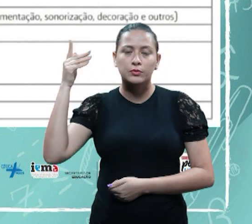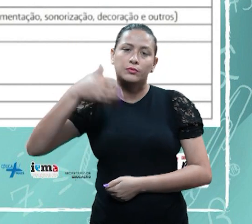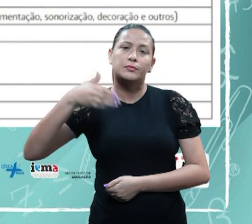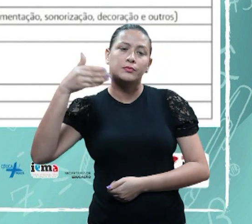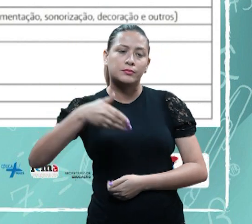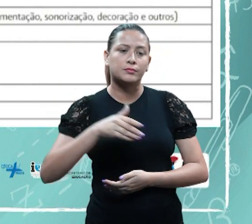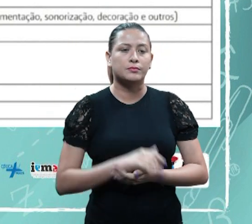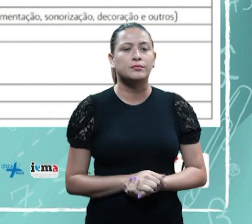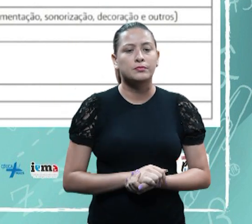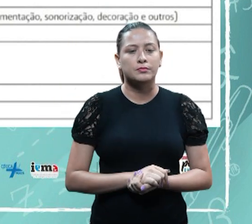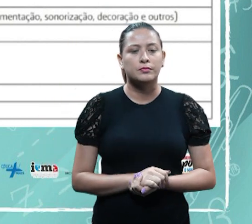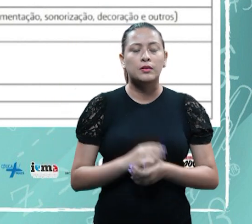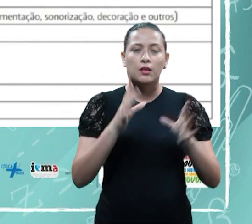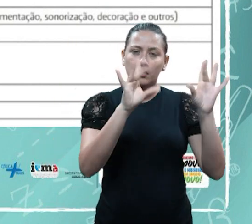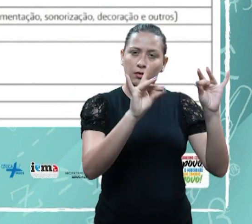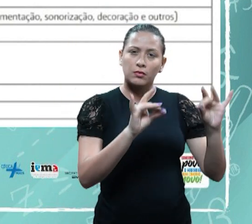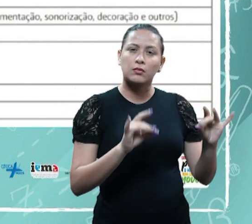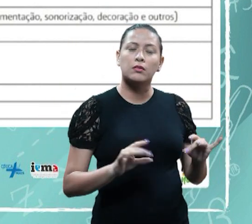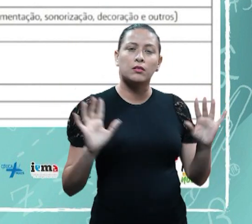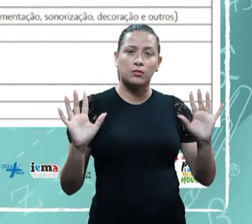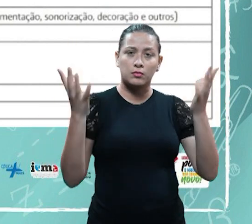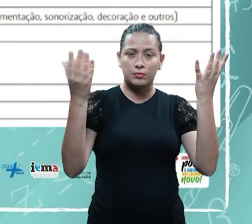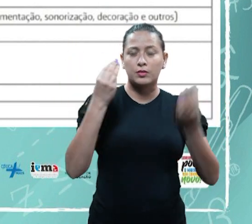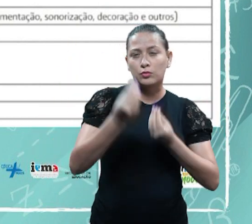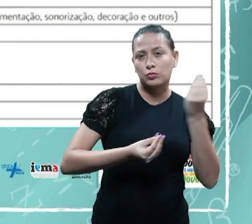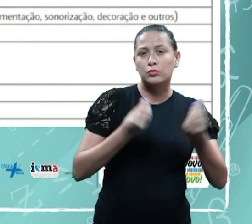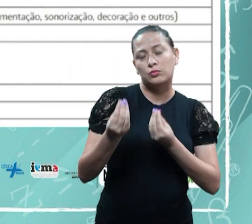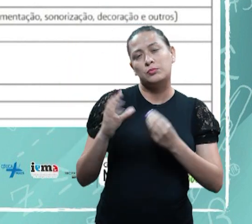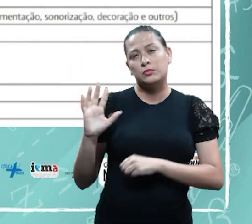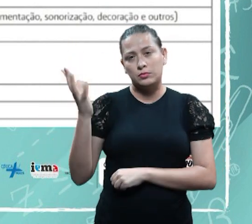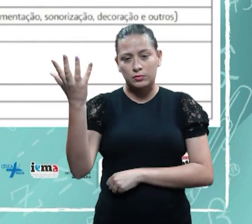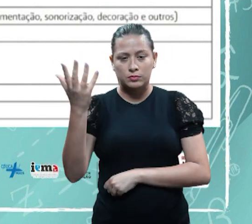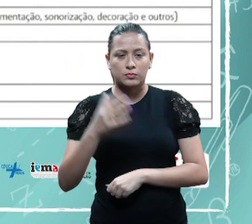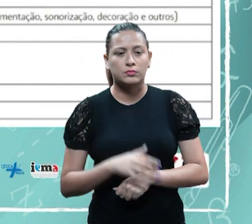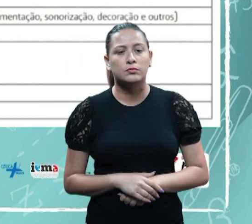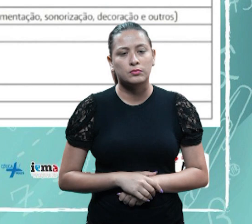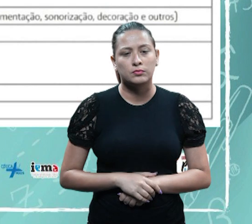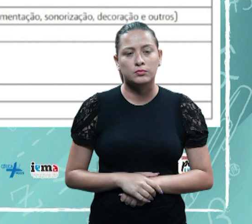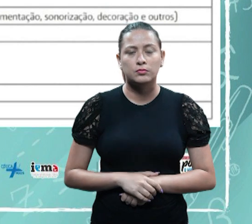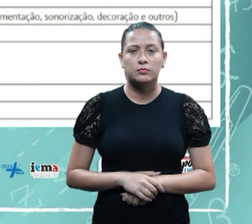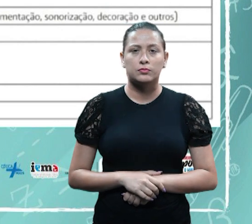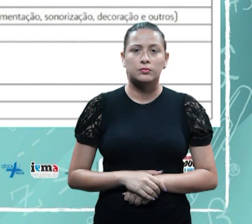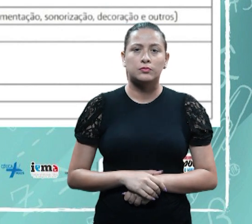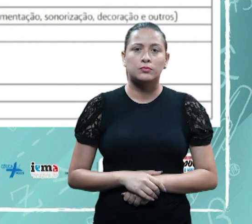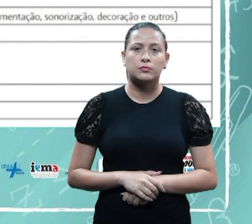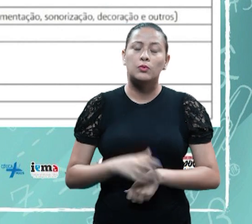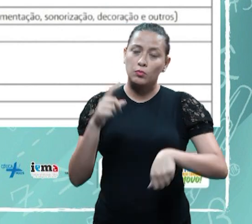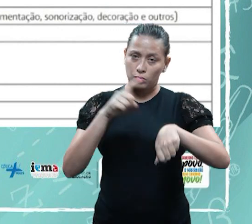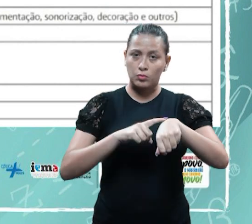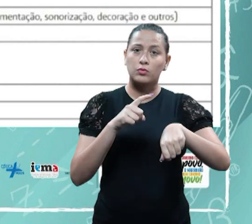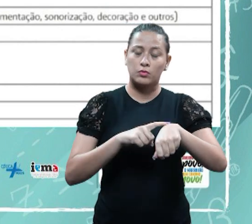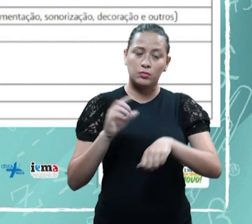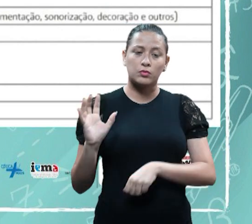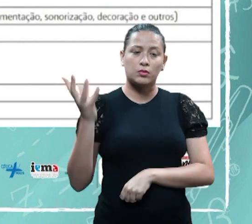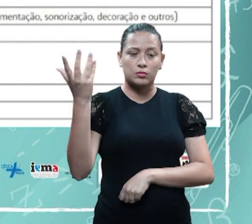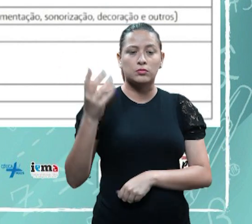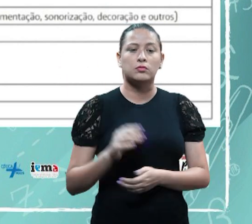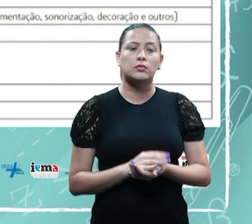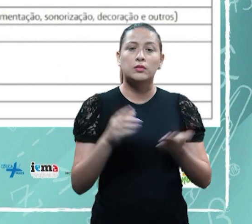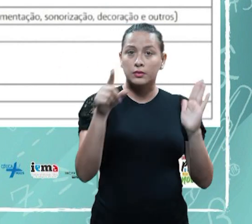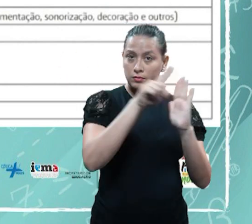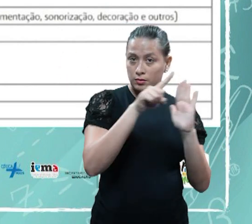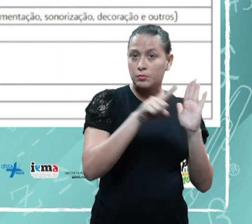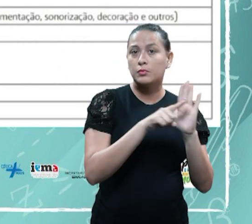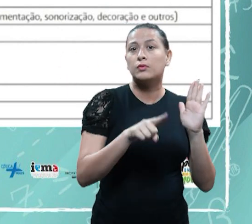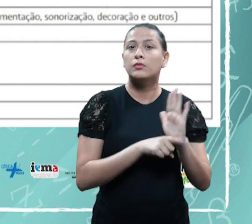a descrição do evento, como seria esse evento, o período de realização, né, e o horário, e a programação,